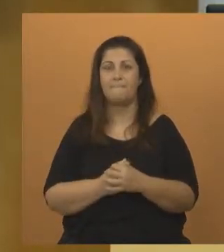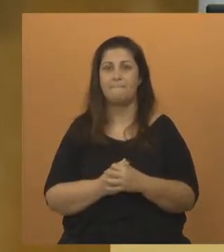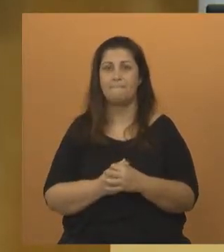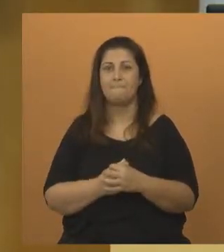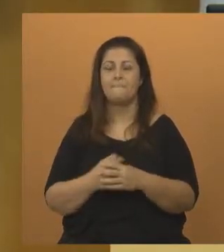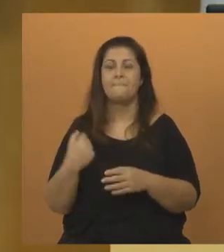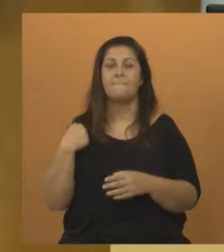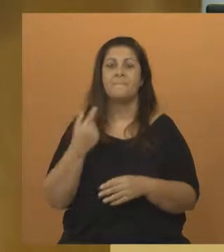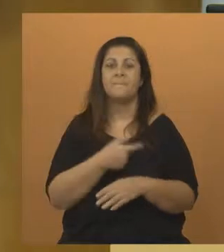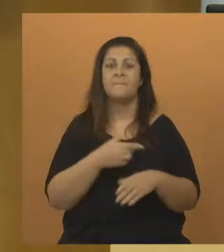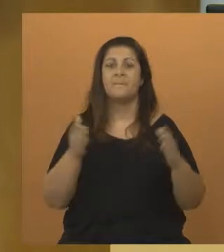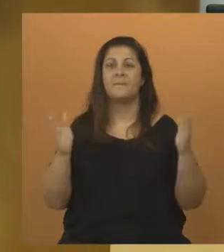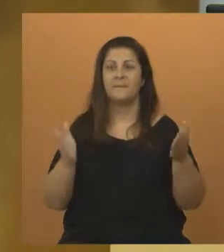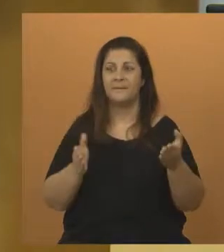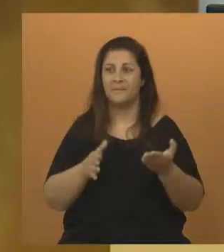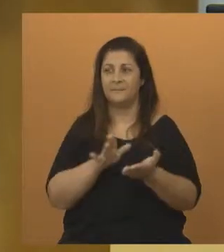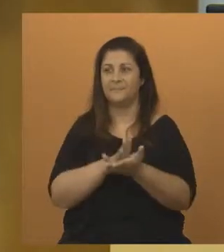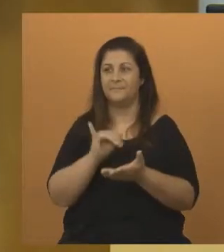Nós hoje na cidade de Jacareí,